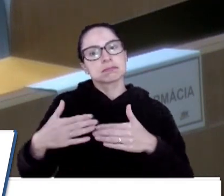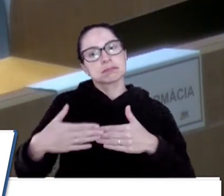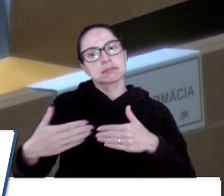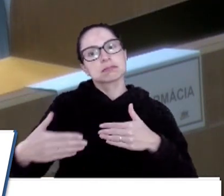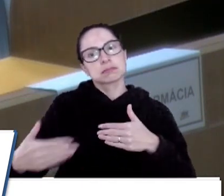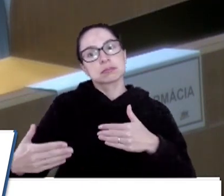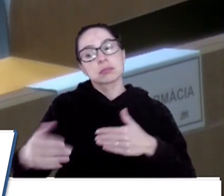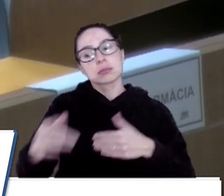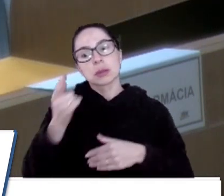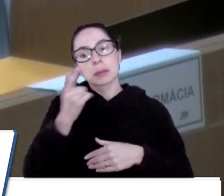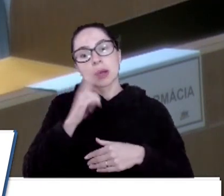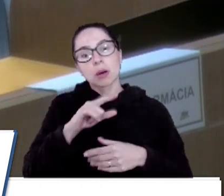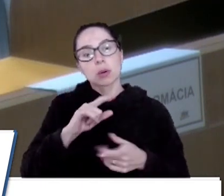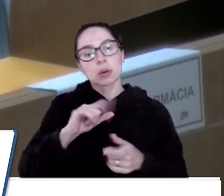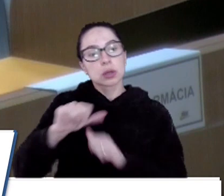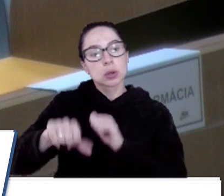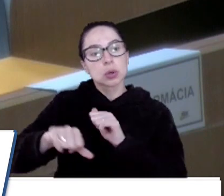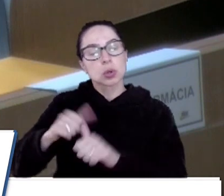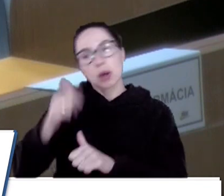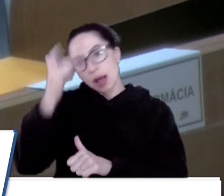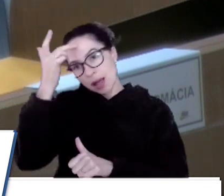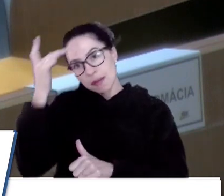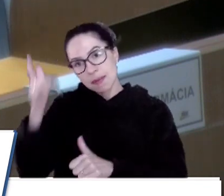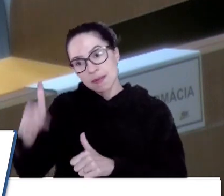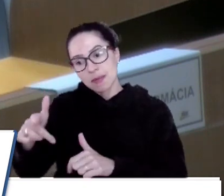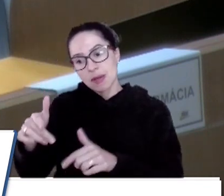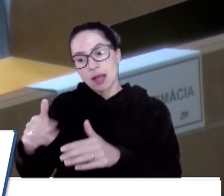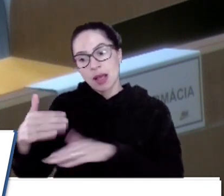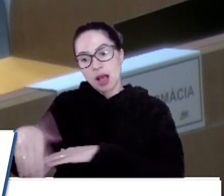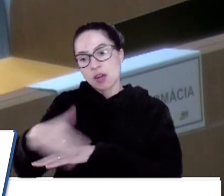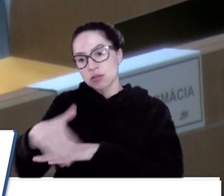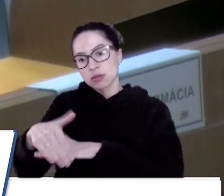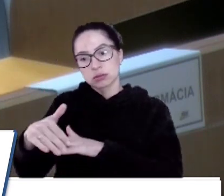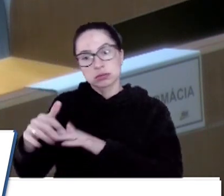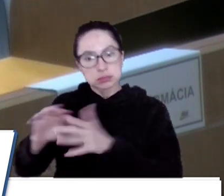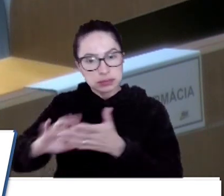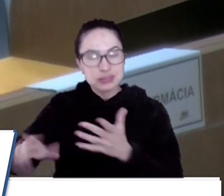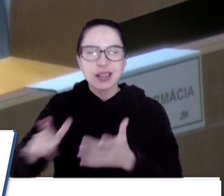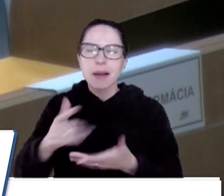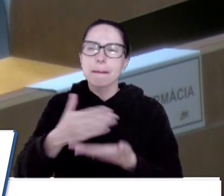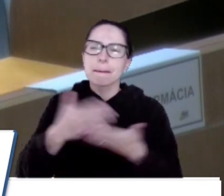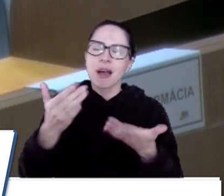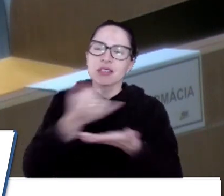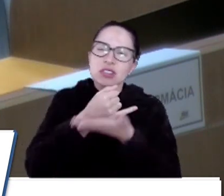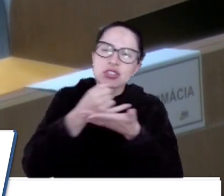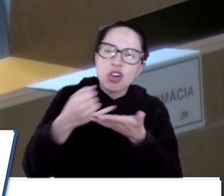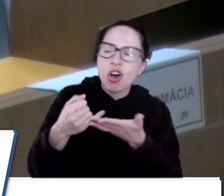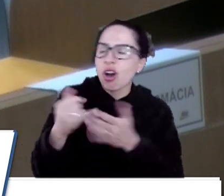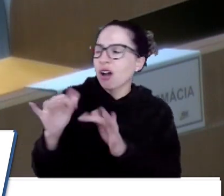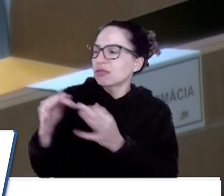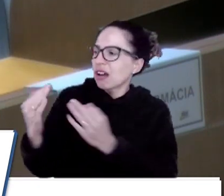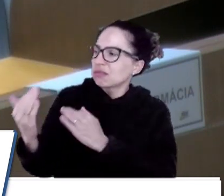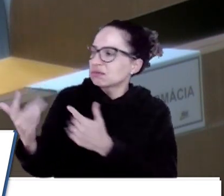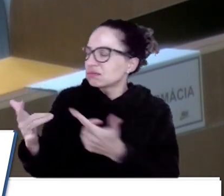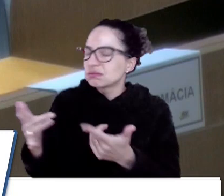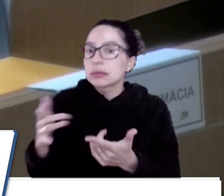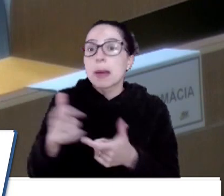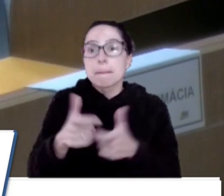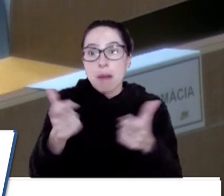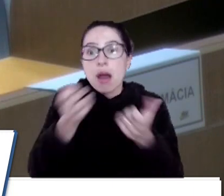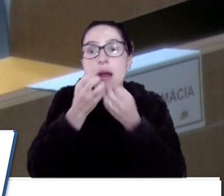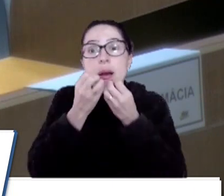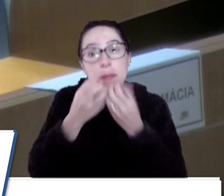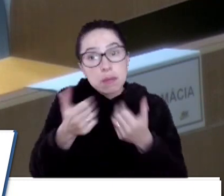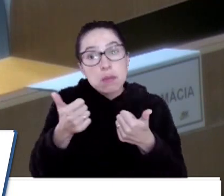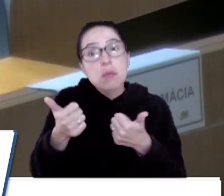conseguir reverter as pessoas de abandonar a rua. Geralmente são dependentes químicos, não tem família, muitos são pessoas boas, viu? Tem muitas